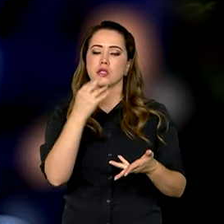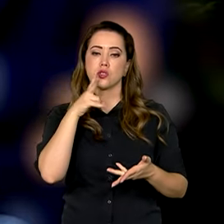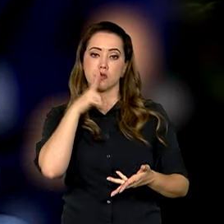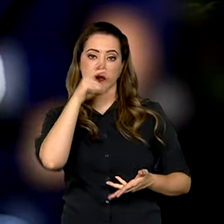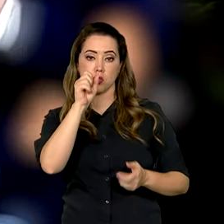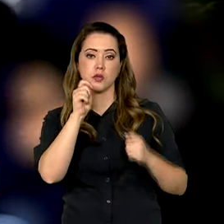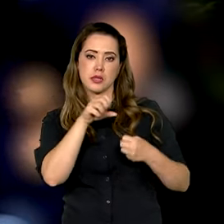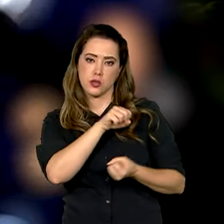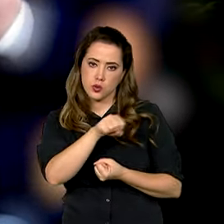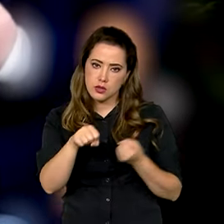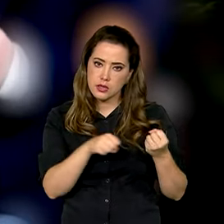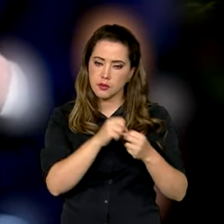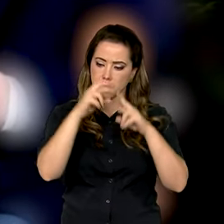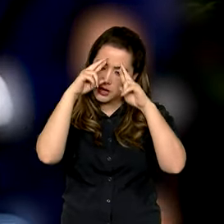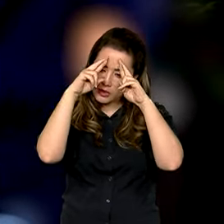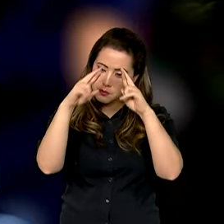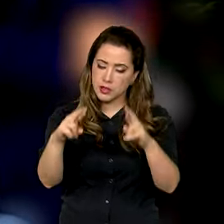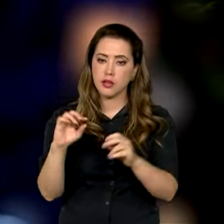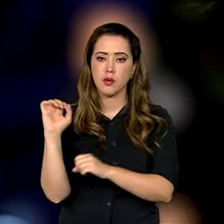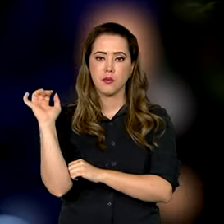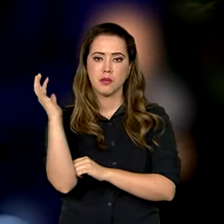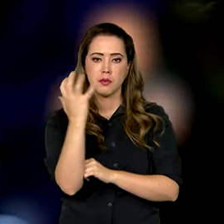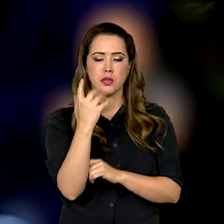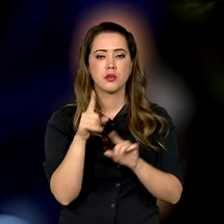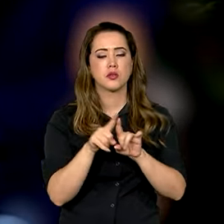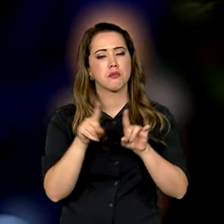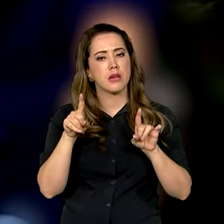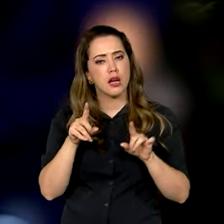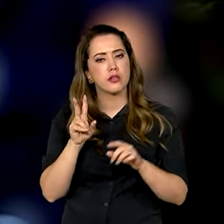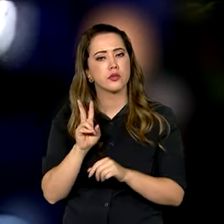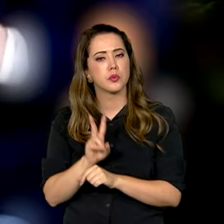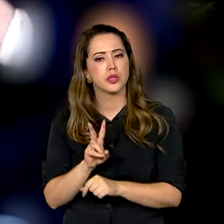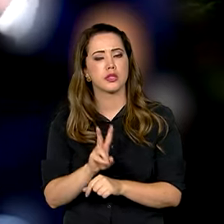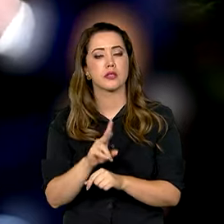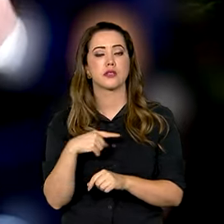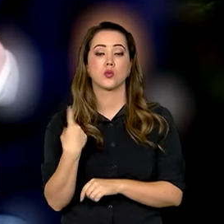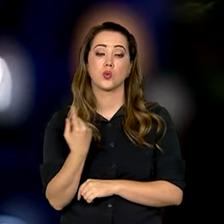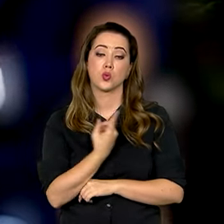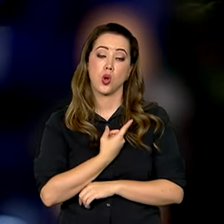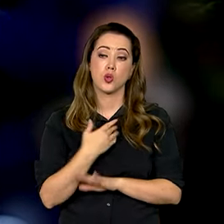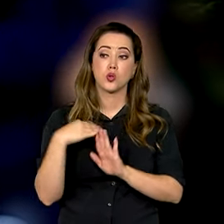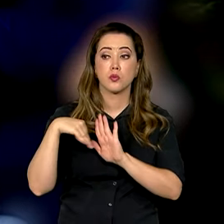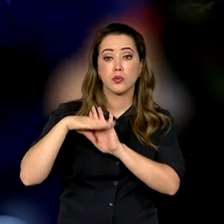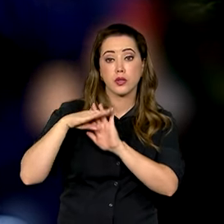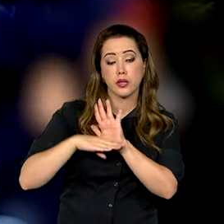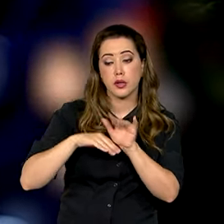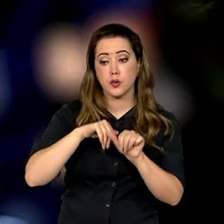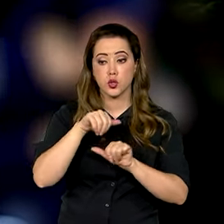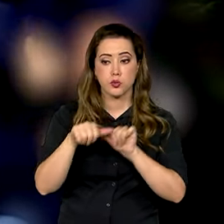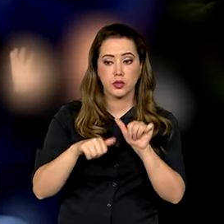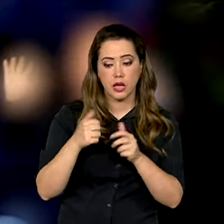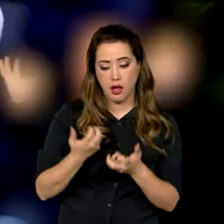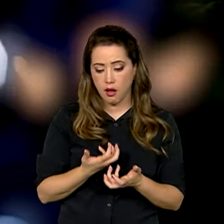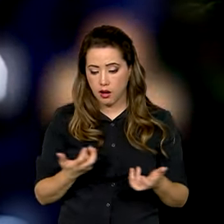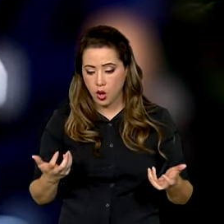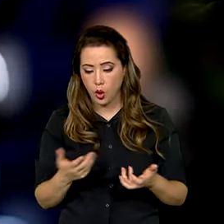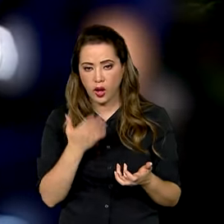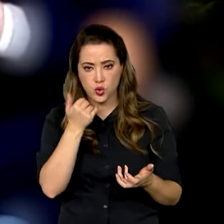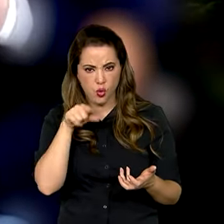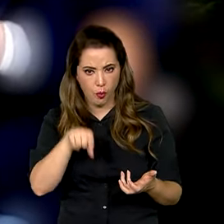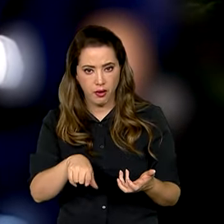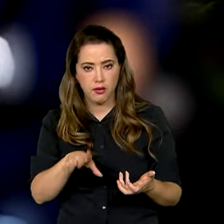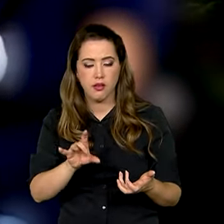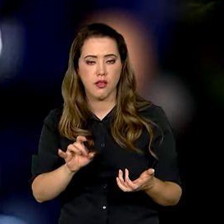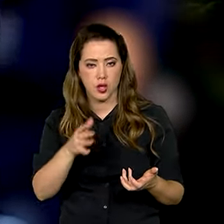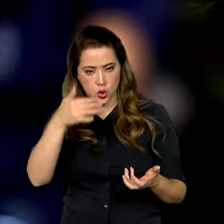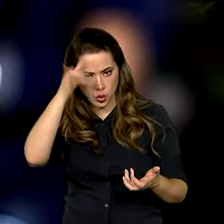à sustentabilidade, ao respeito ao meio ambiente, mas com intensificação. O nosso programa de conversão de pastagens em áreas agricultáveis